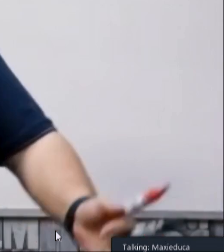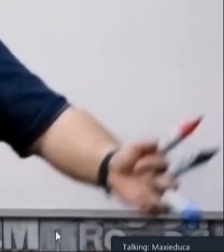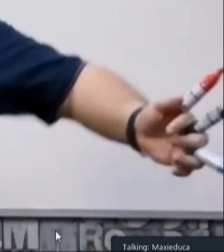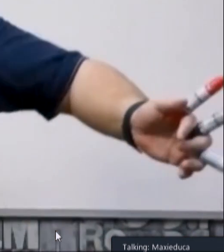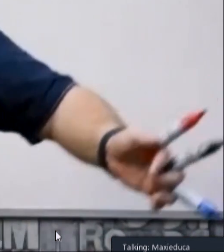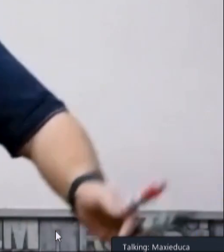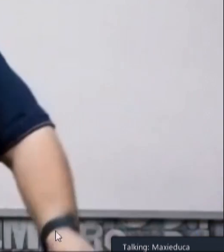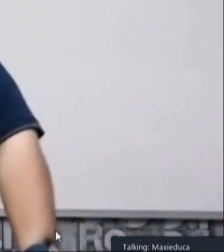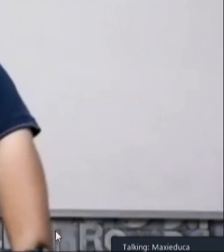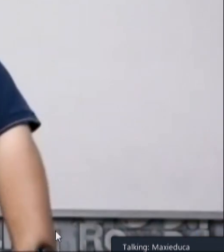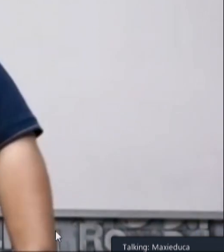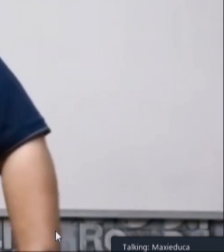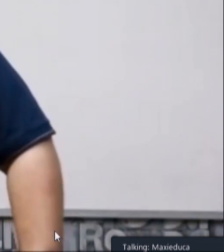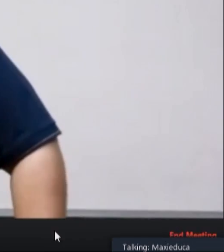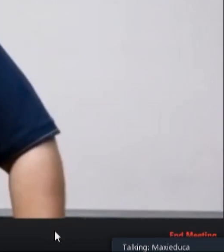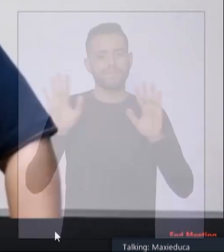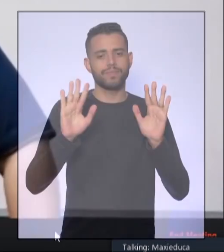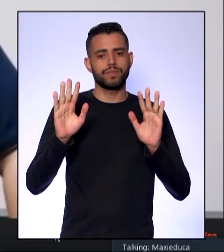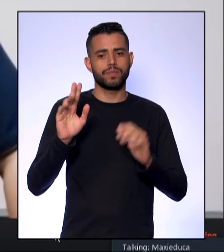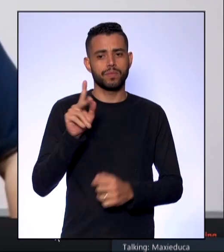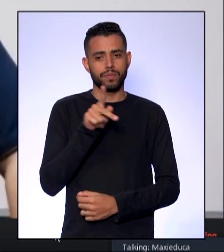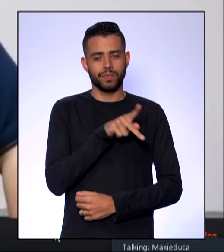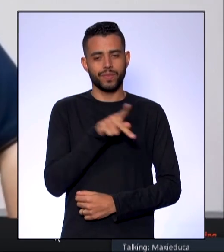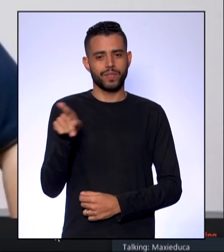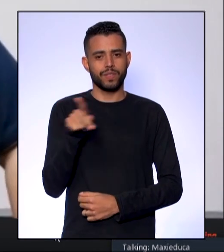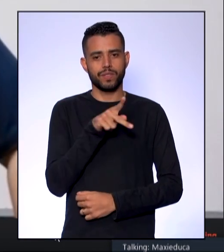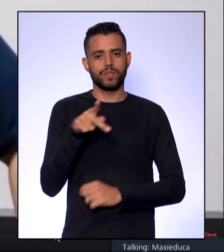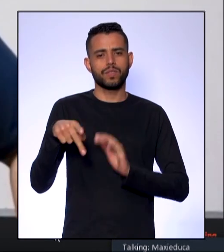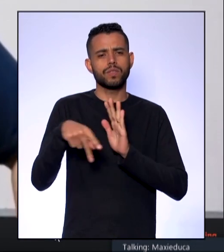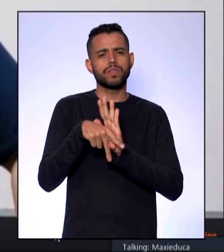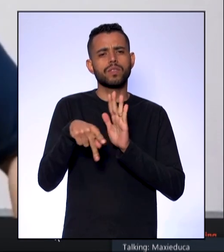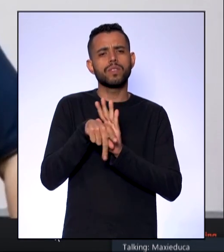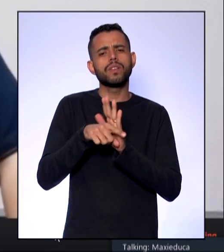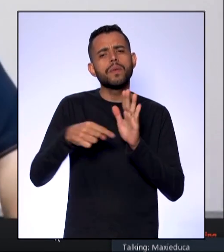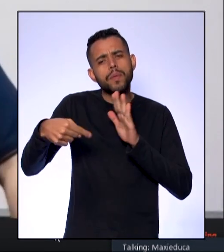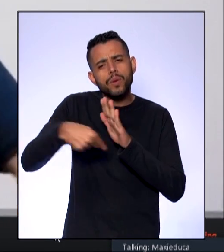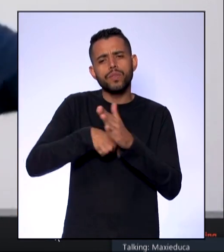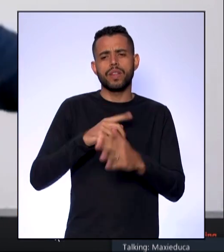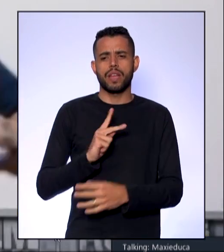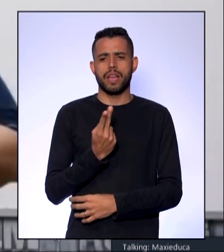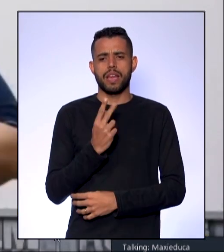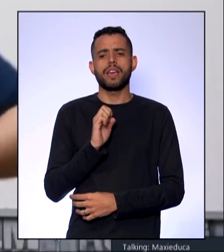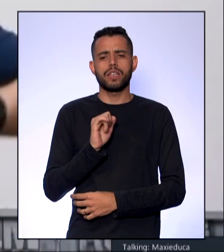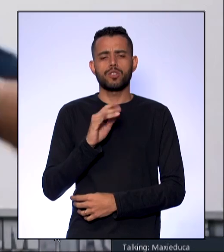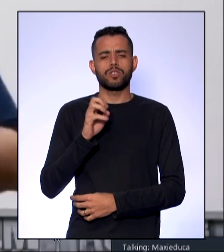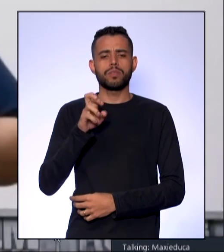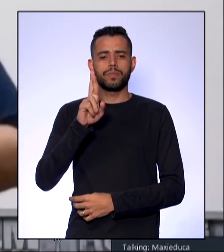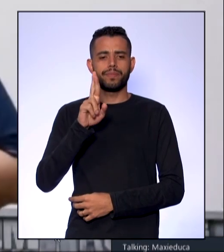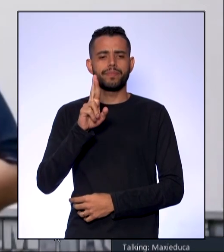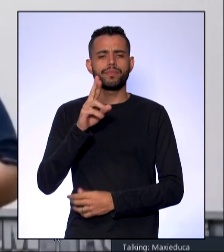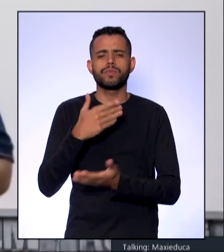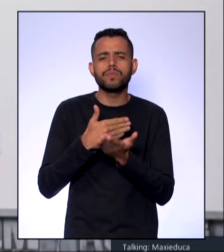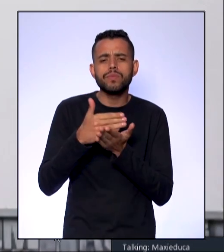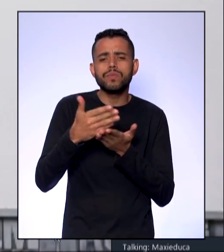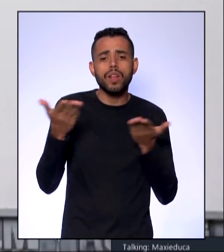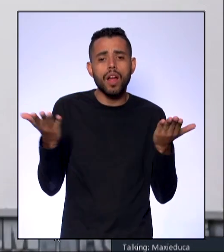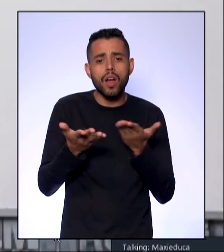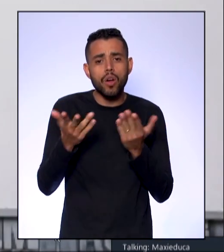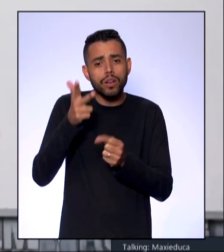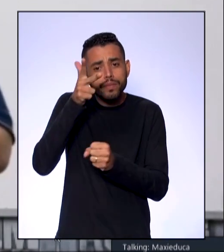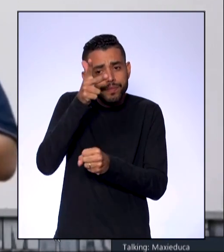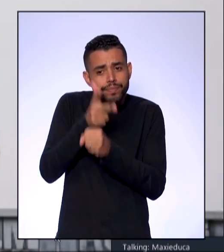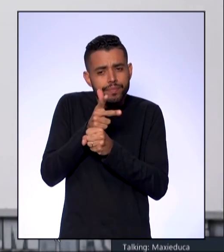Salve, galera! Professor Heitor Ferreira, do canal Pergunta pro Heitor, iniciando com vocês aqui uma transmissão